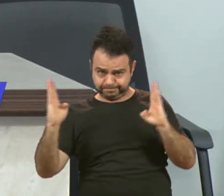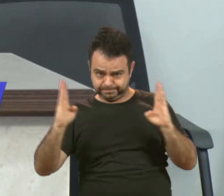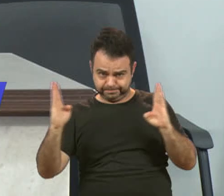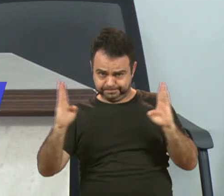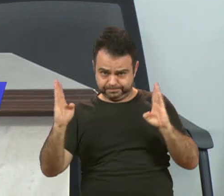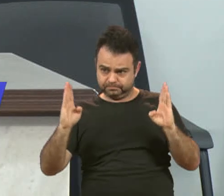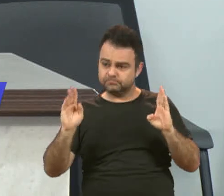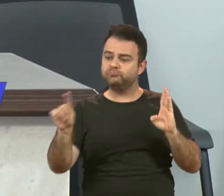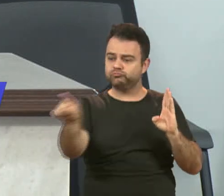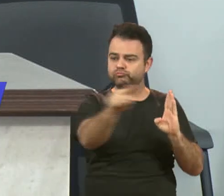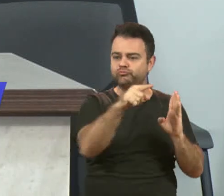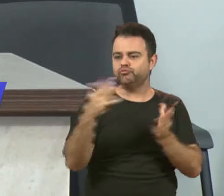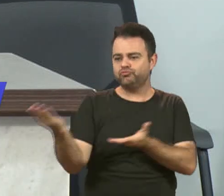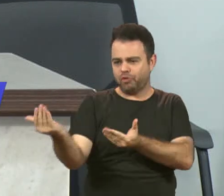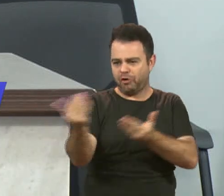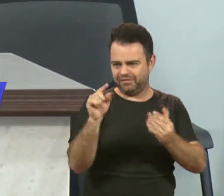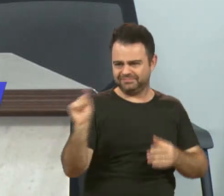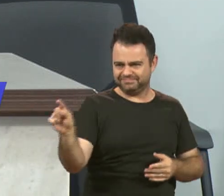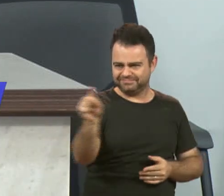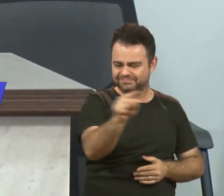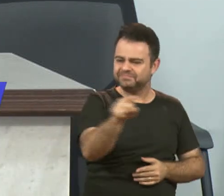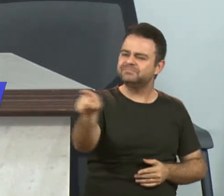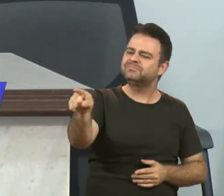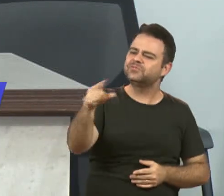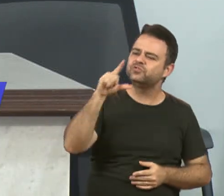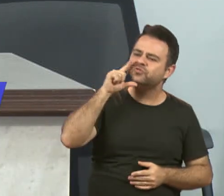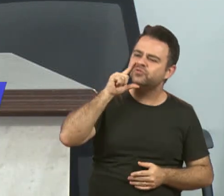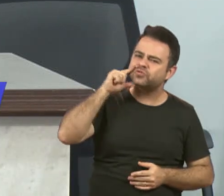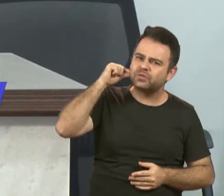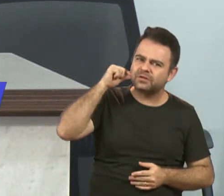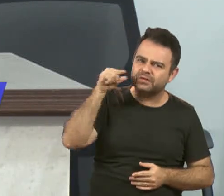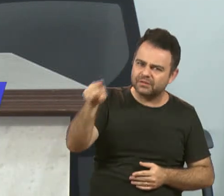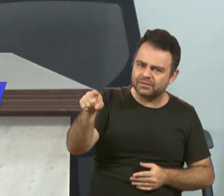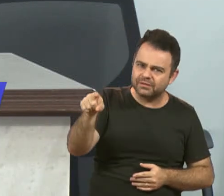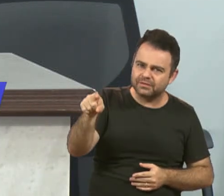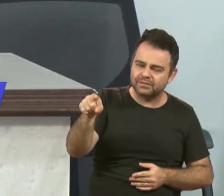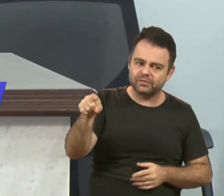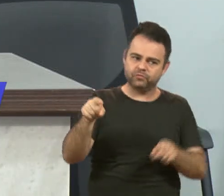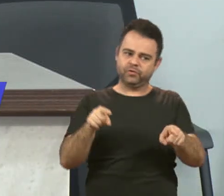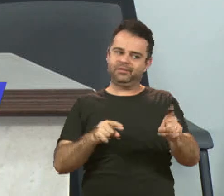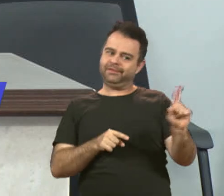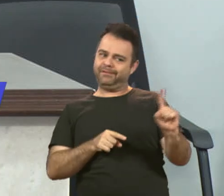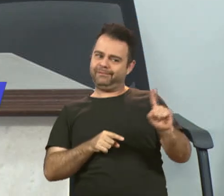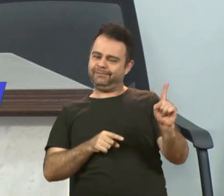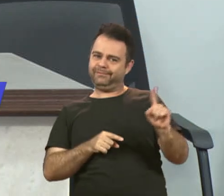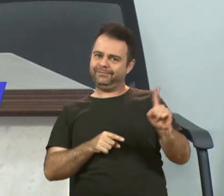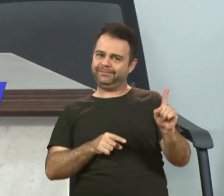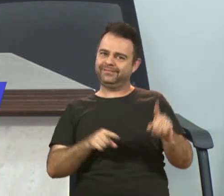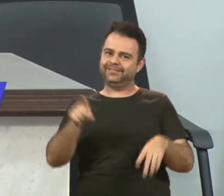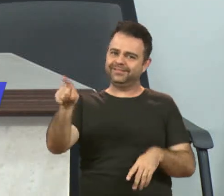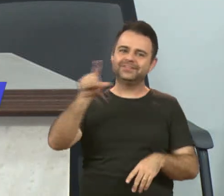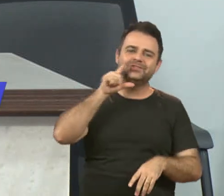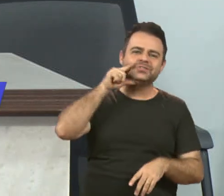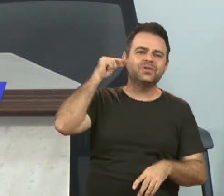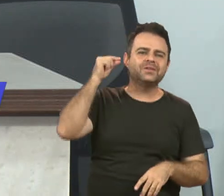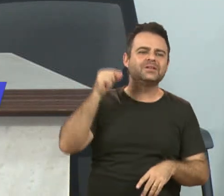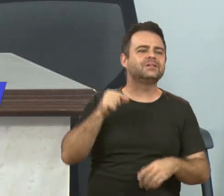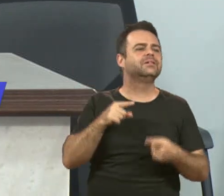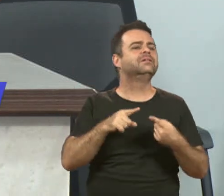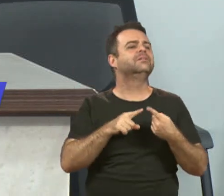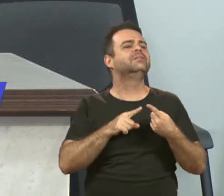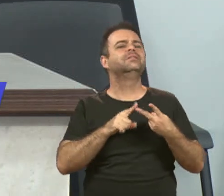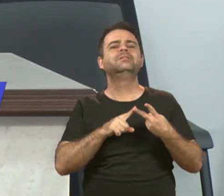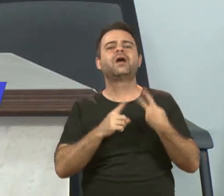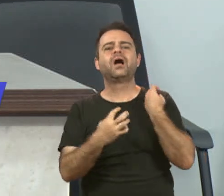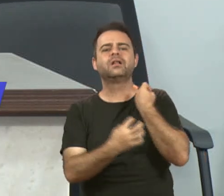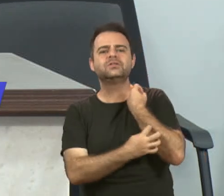que é o seu nome? Vereador Jonathan, você não, vereador Jonathan, o Alexandre Montenegro,